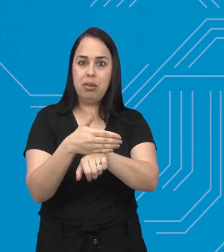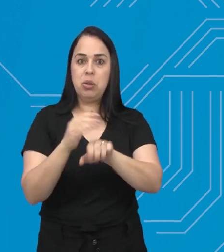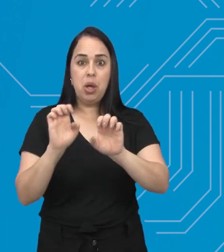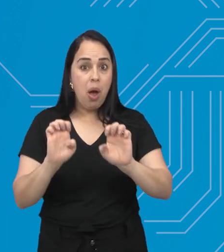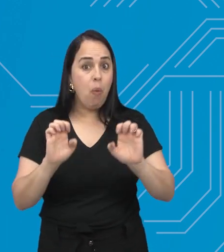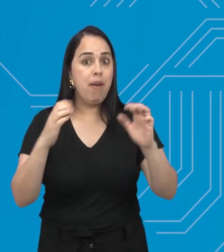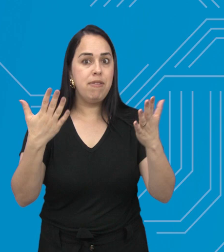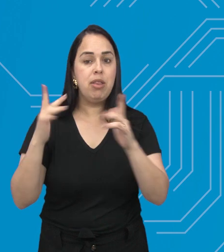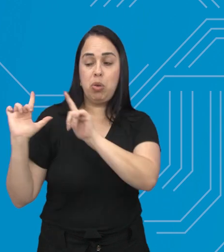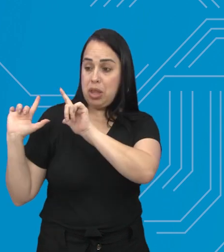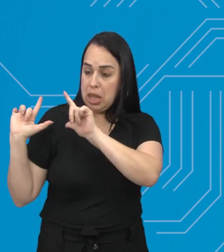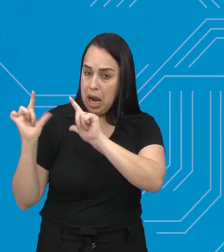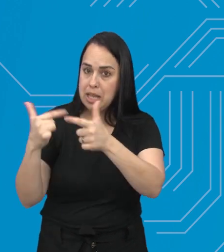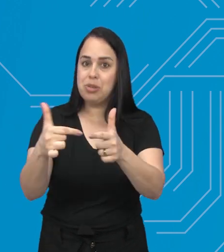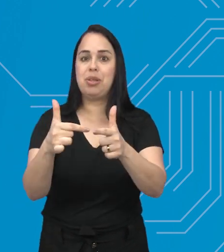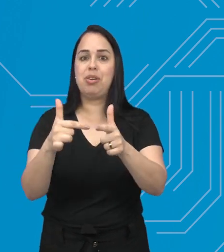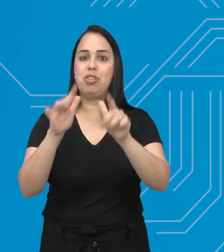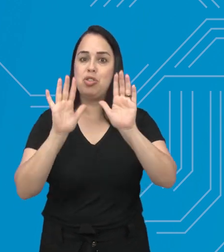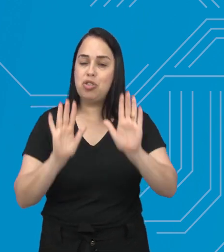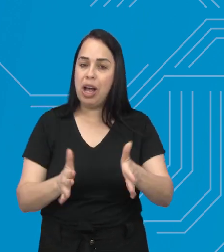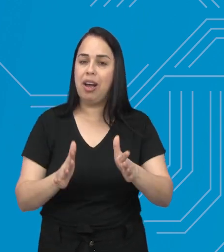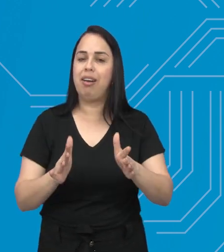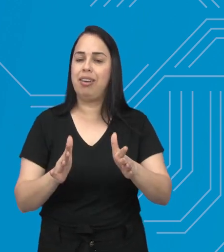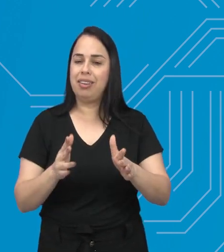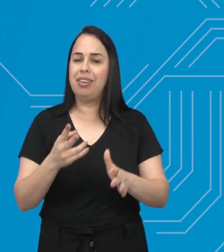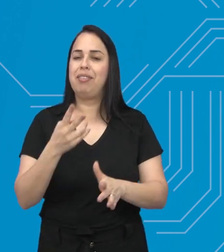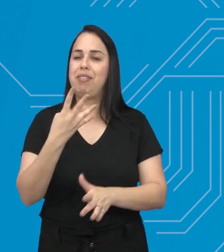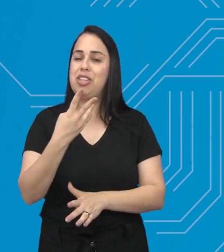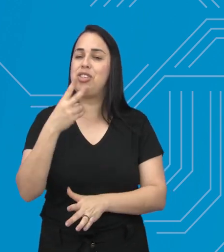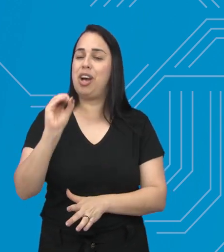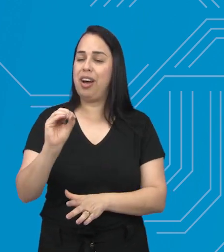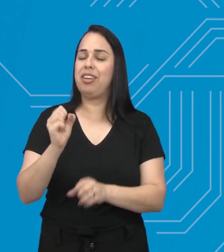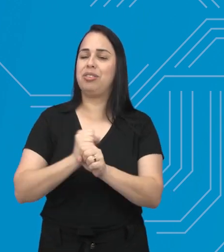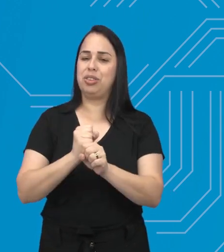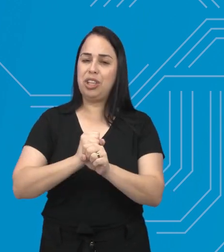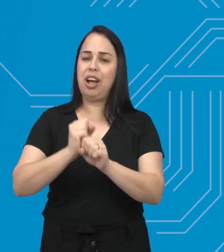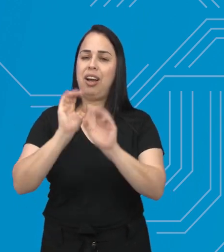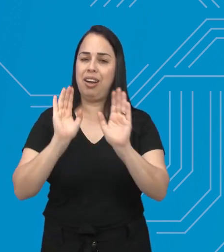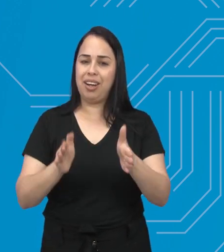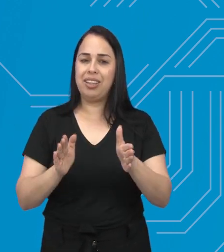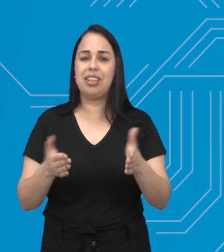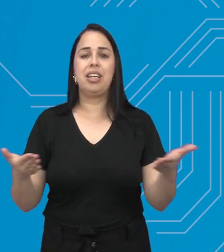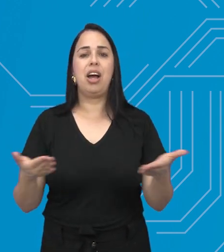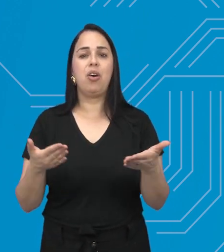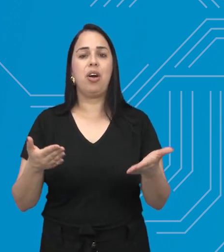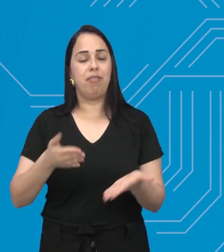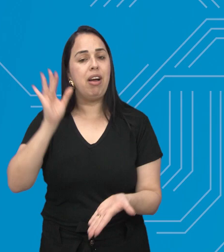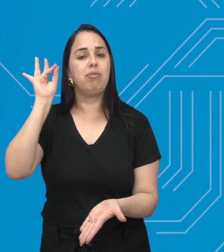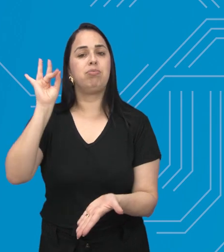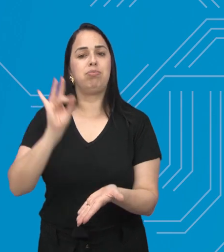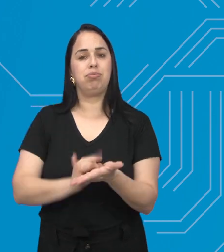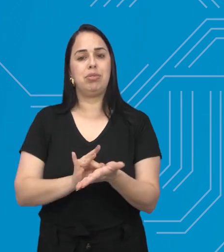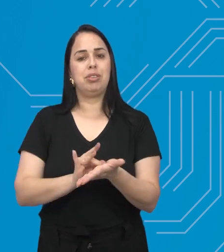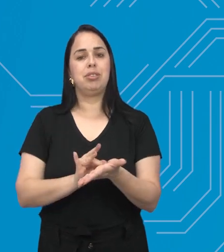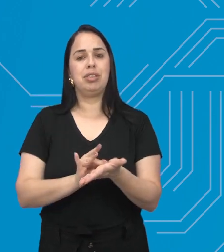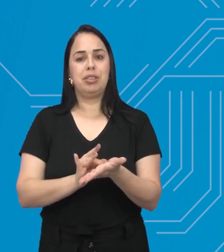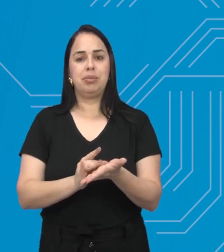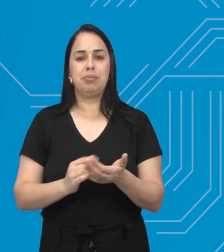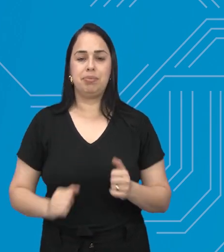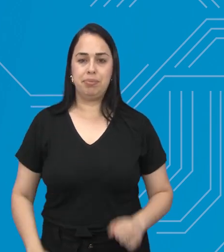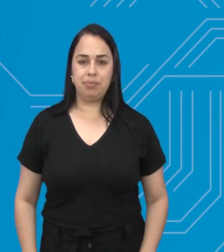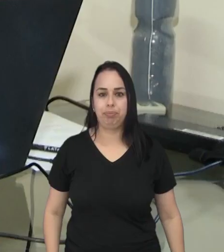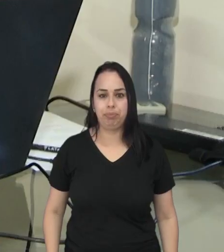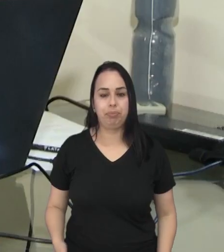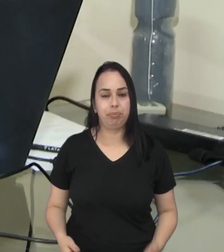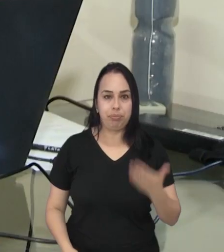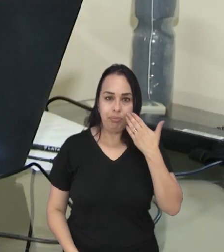de um evento tradicional aqui de São José, viu? A Copa já existe há quase 20 anos e agora vai ganhar ainda mais visibilidade e